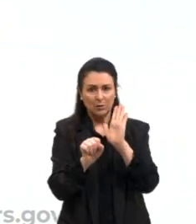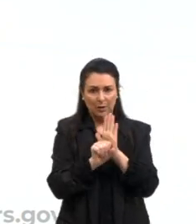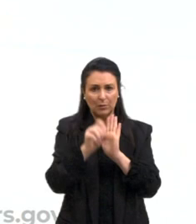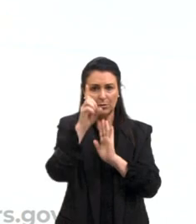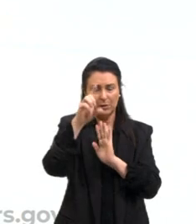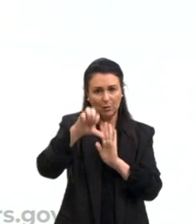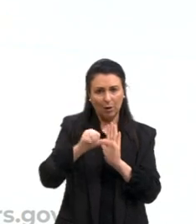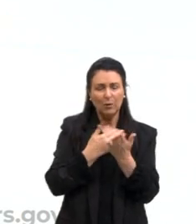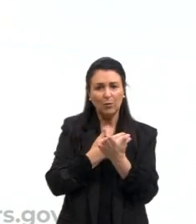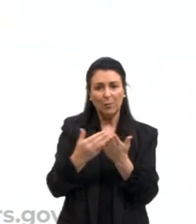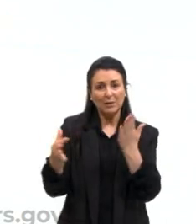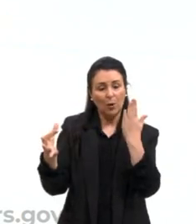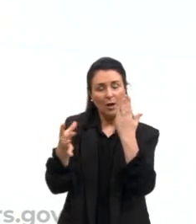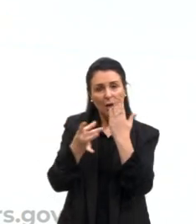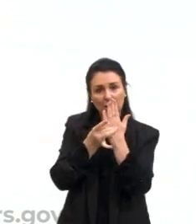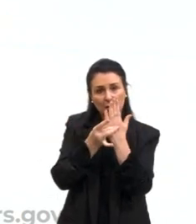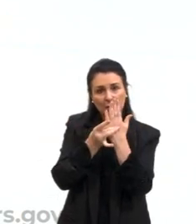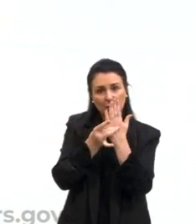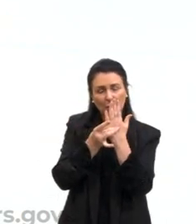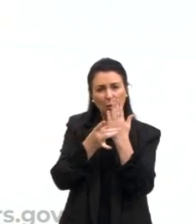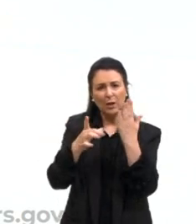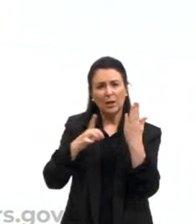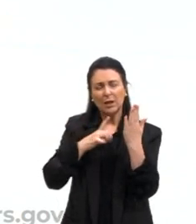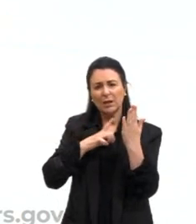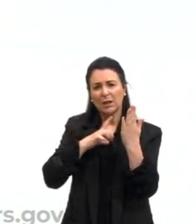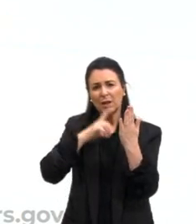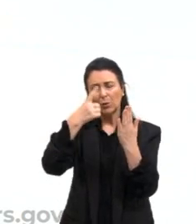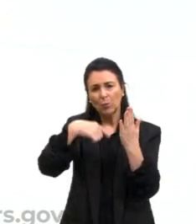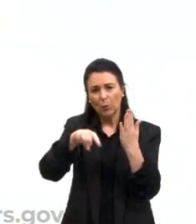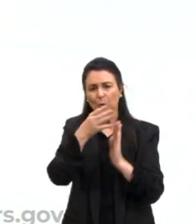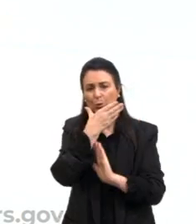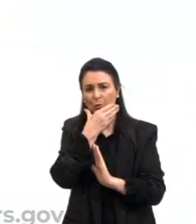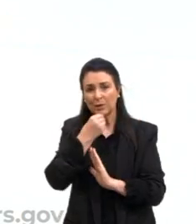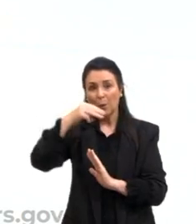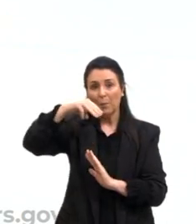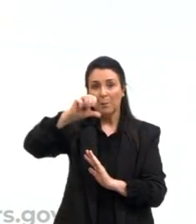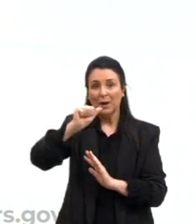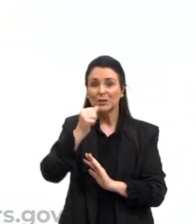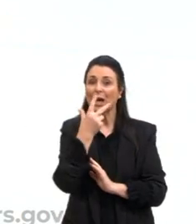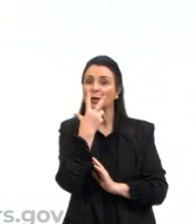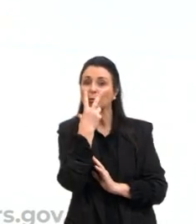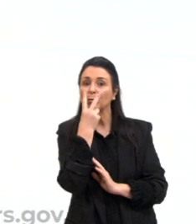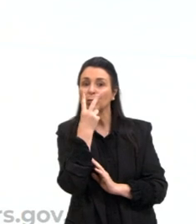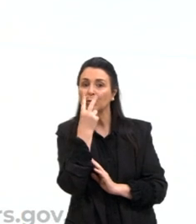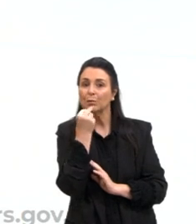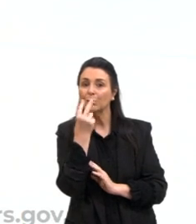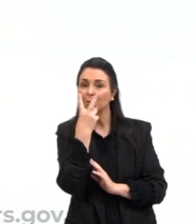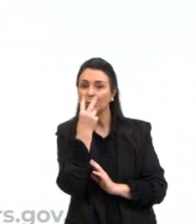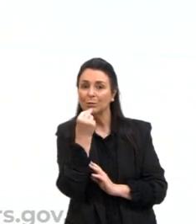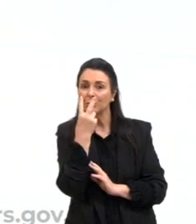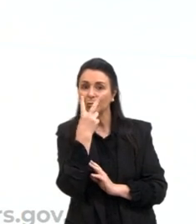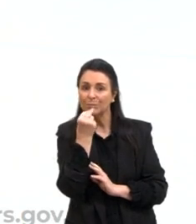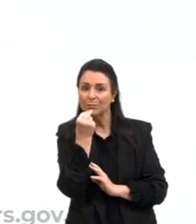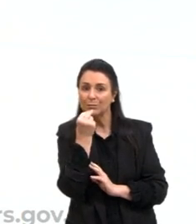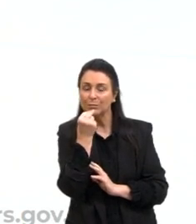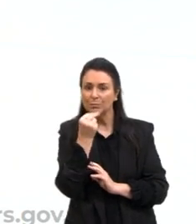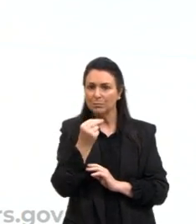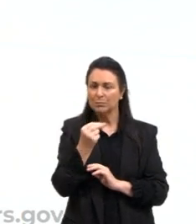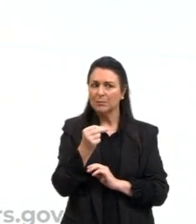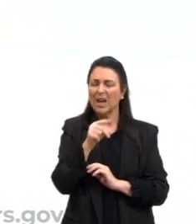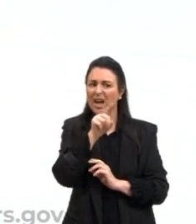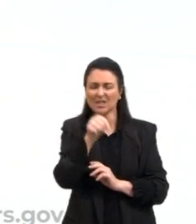Romantismo Realismo a gente tem o outro rapaz muito querido que nós vamos conversar também sobre ele que eu Machado de Assis ele já diz essa mulher romântica ela